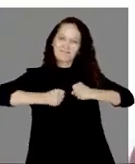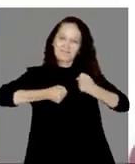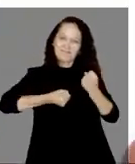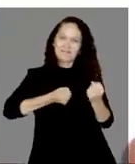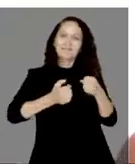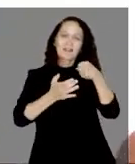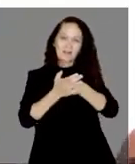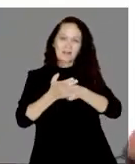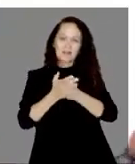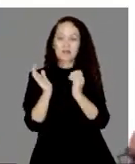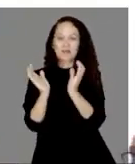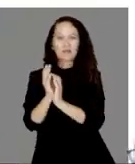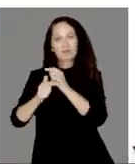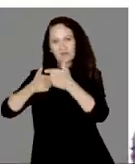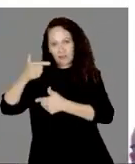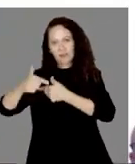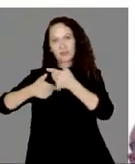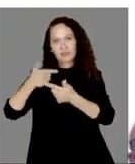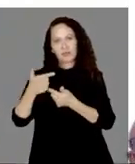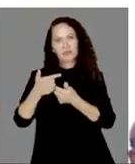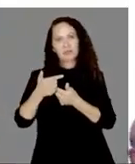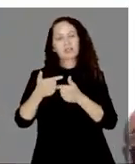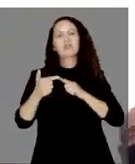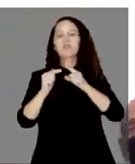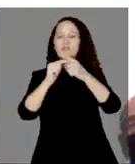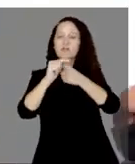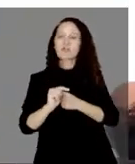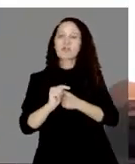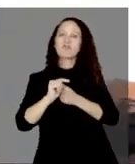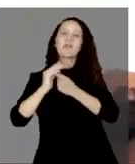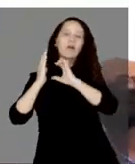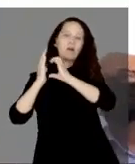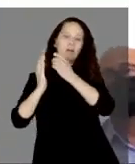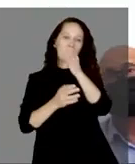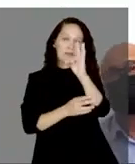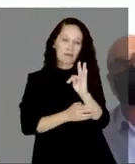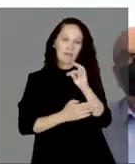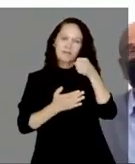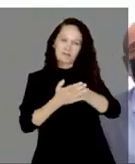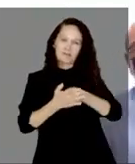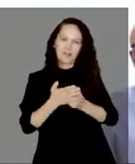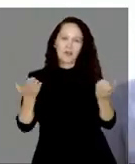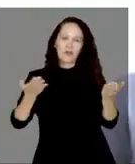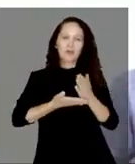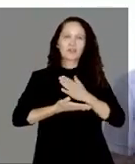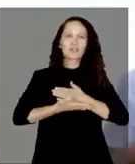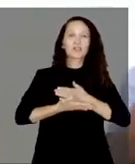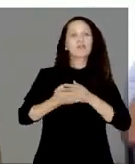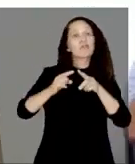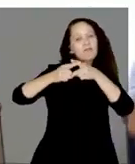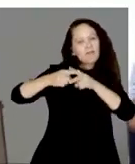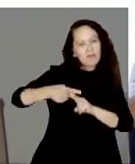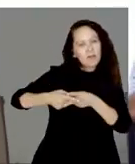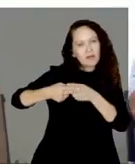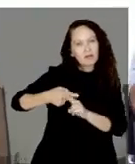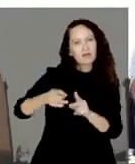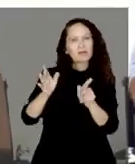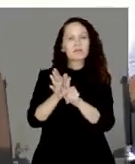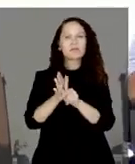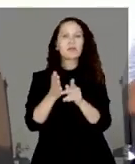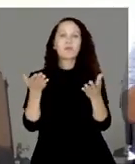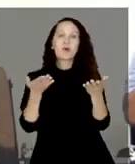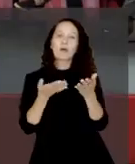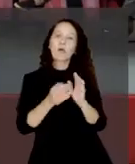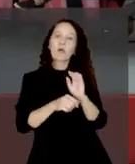espaço formou muita gente, e eu tenho orgulho de dizer que fui formado aqui. Passei por todos